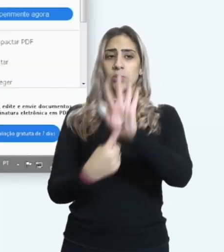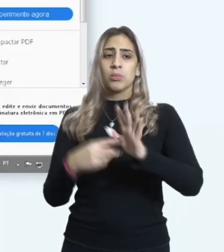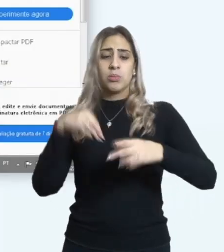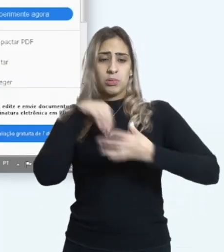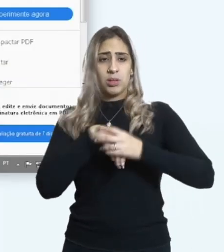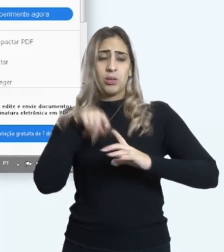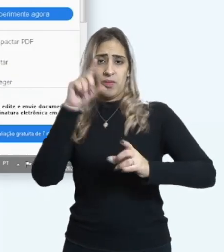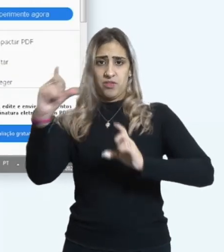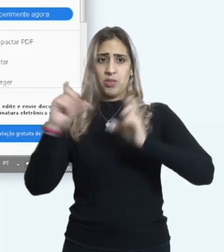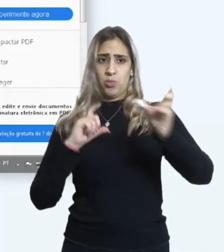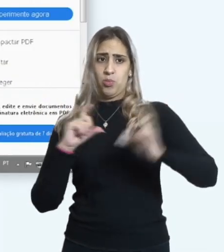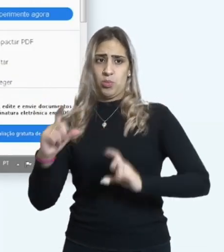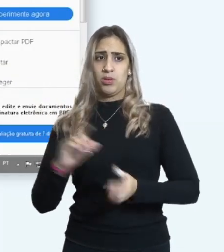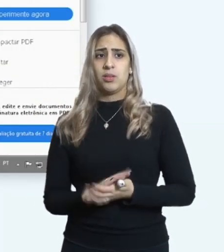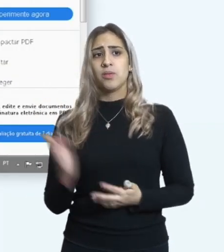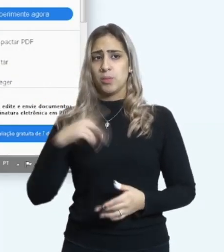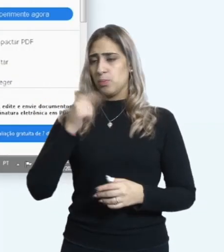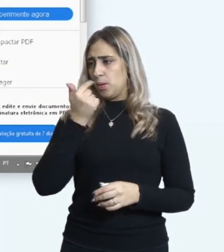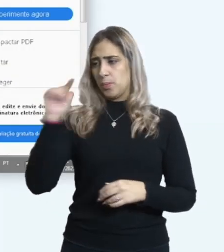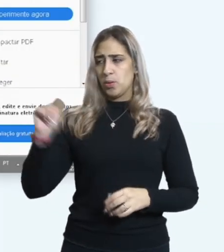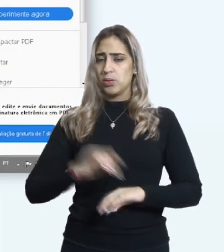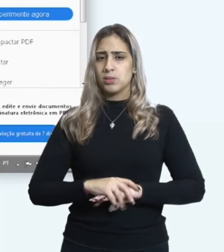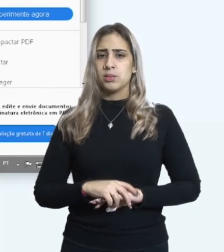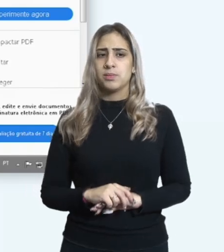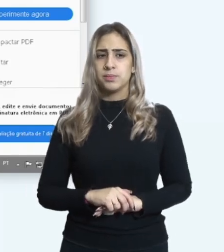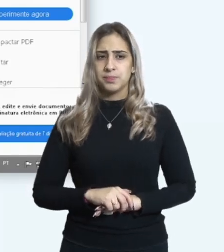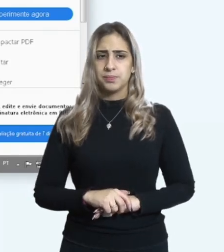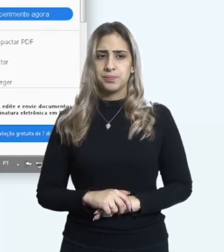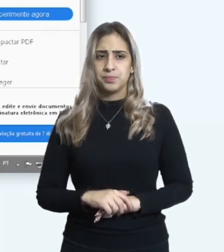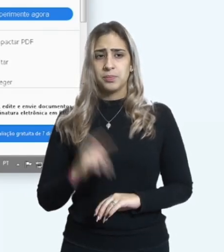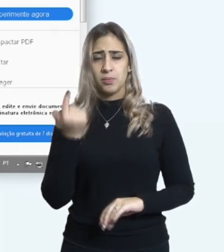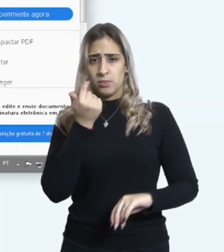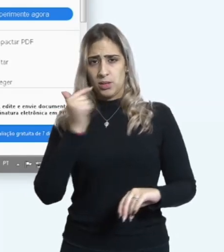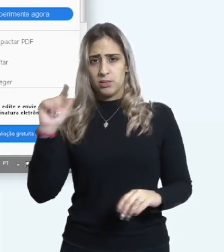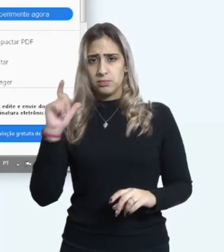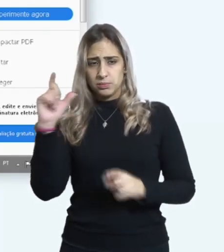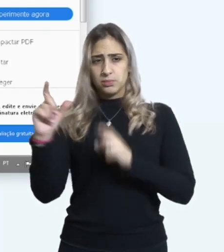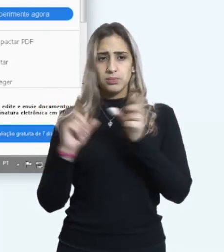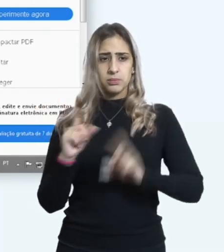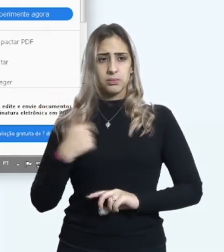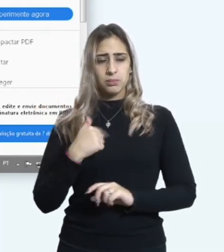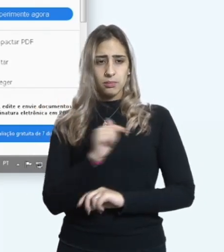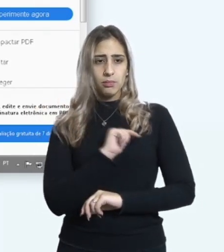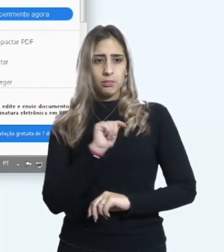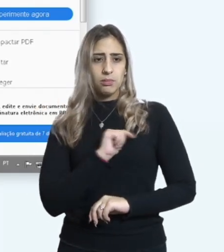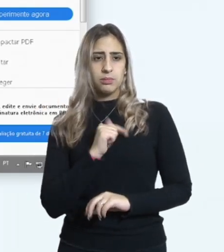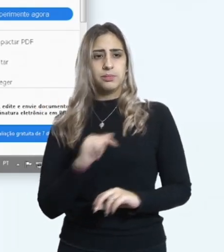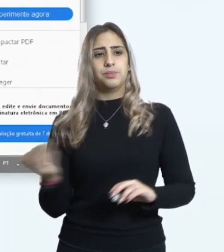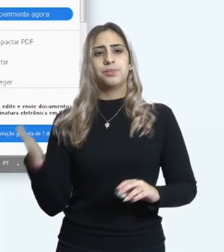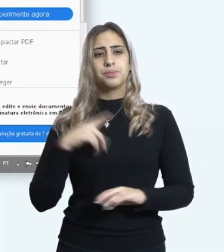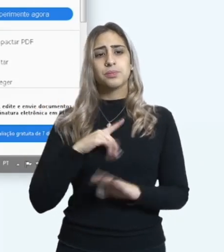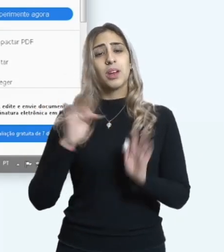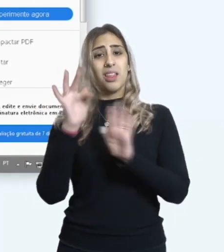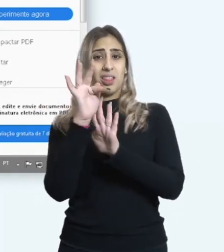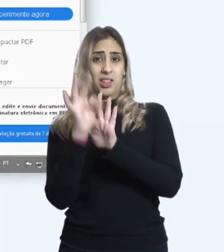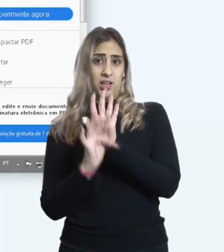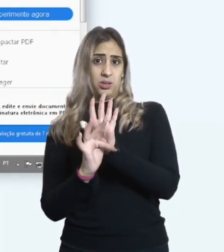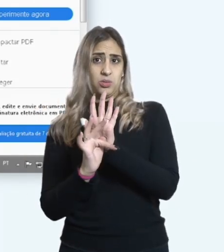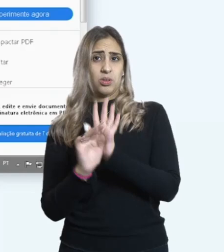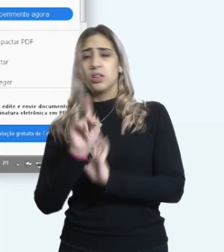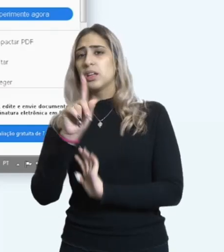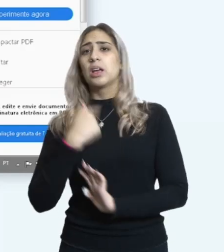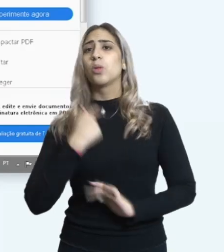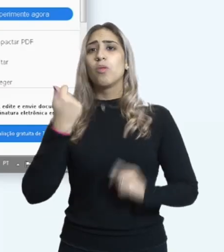mesmo a figura. Vamos para a próxima. A próxima figura que a gente tem é uma que vem com texto. E eu não